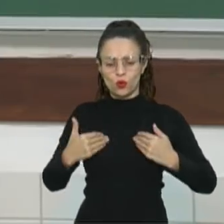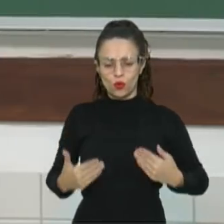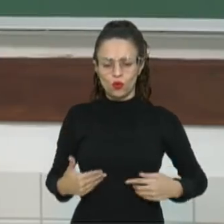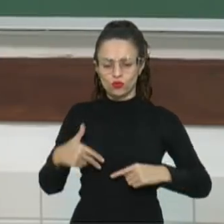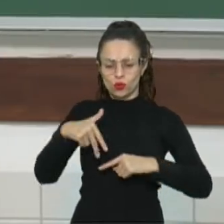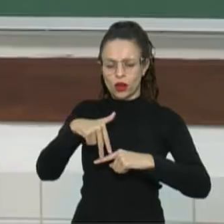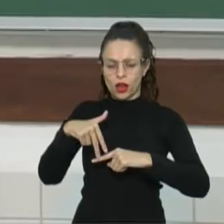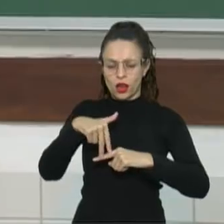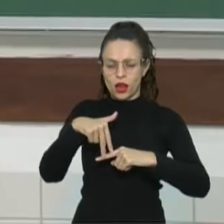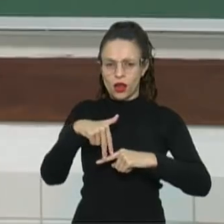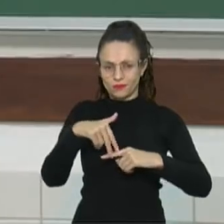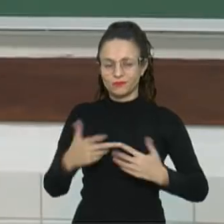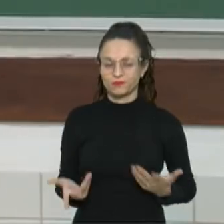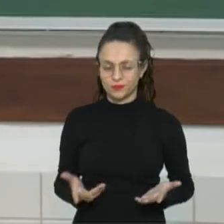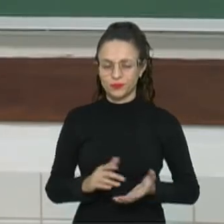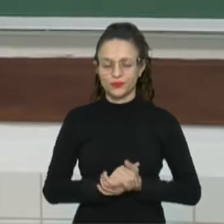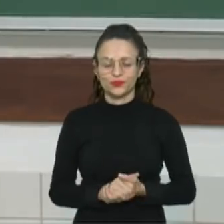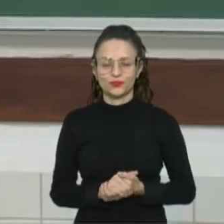corporal.